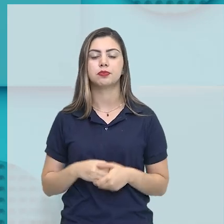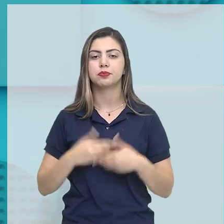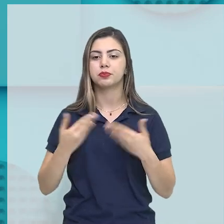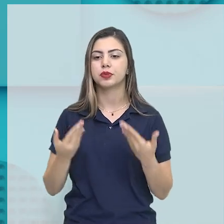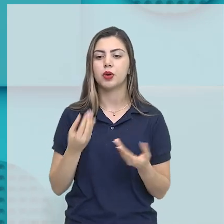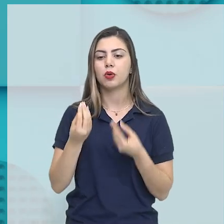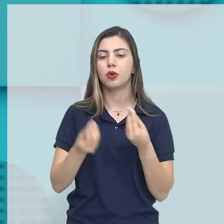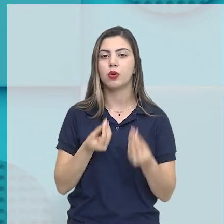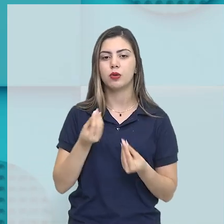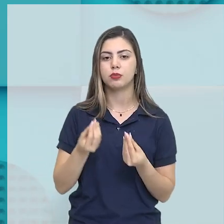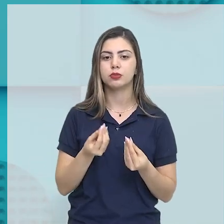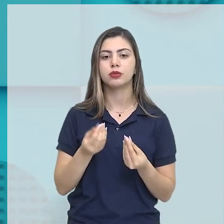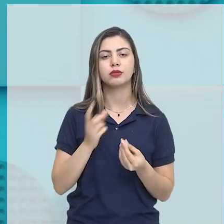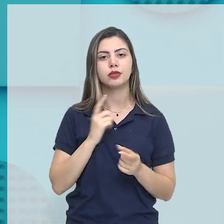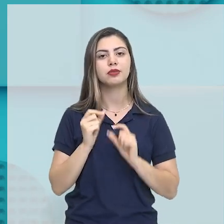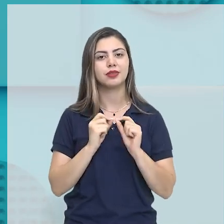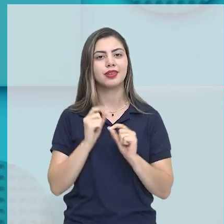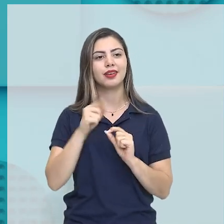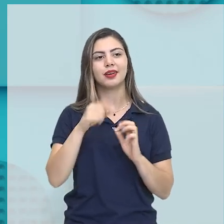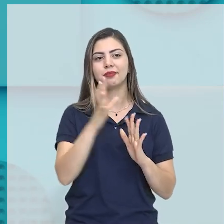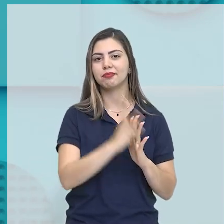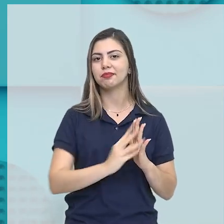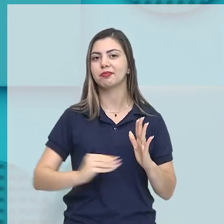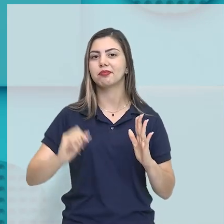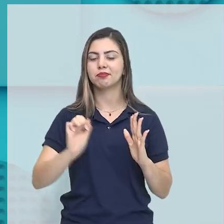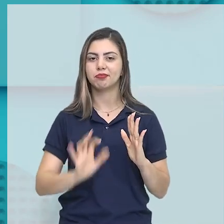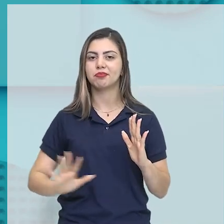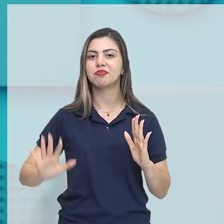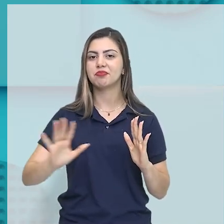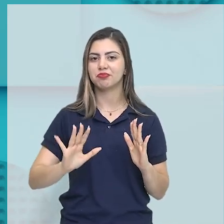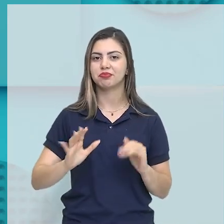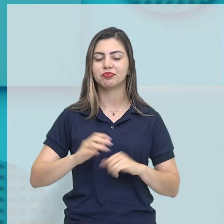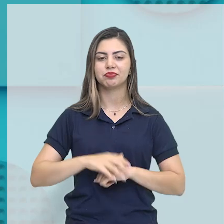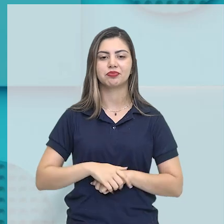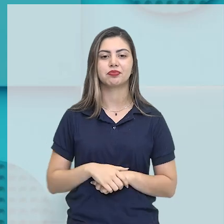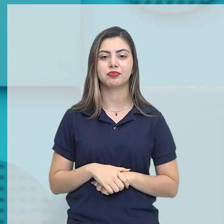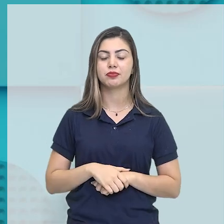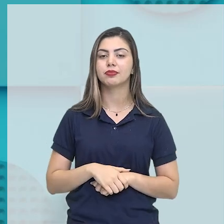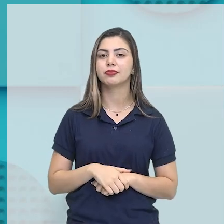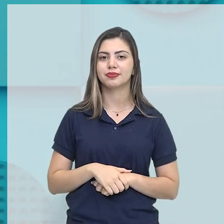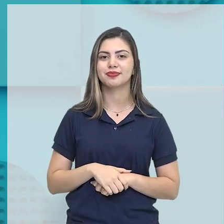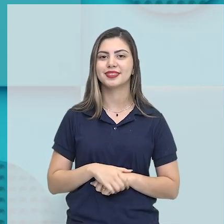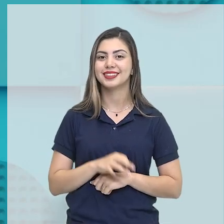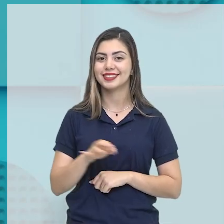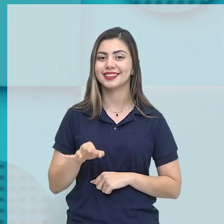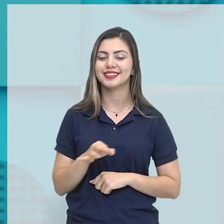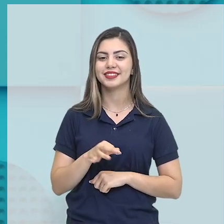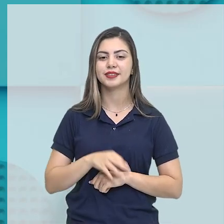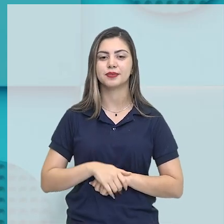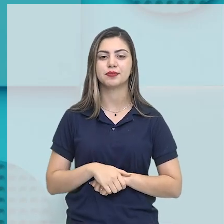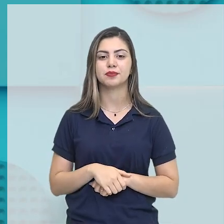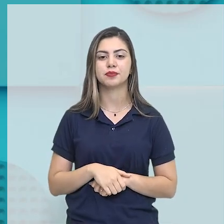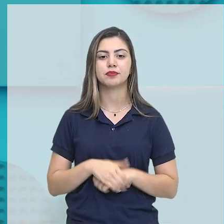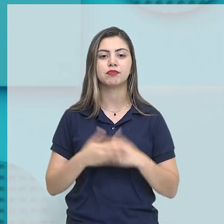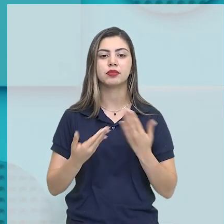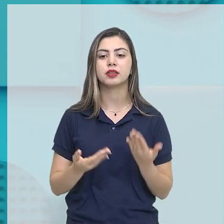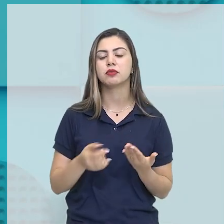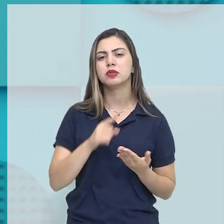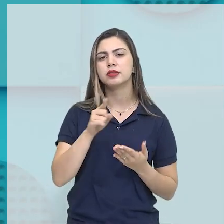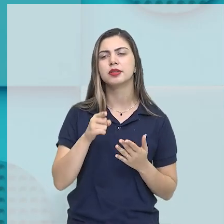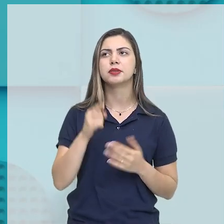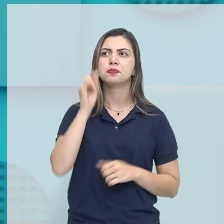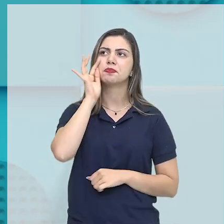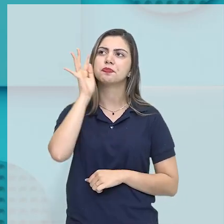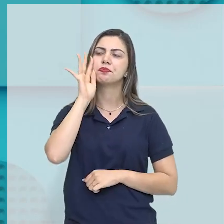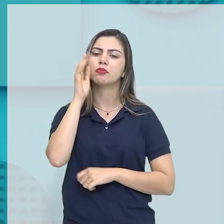estou fazendo uma intertextualidade em imagens, em desenhos. Aí você pode se perguntar,